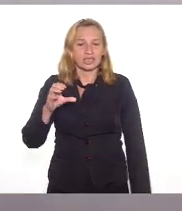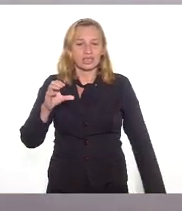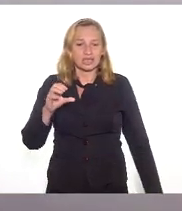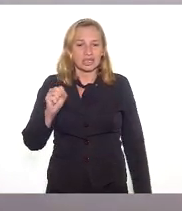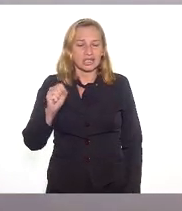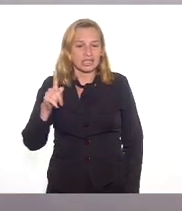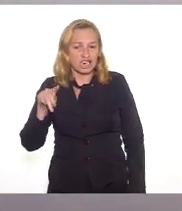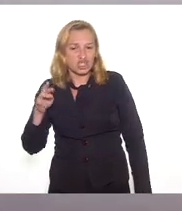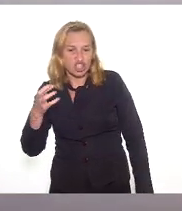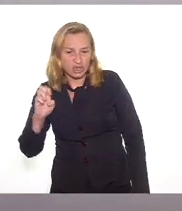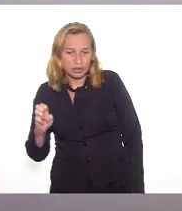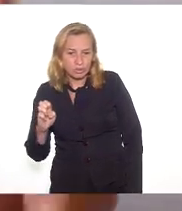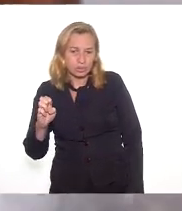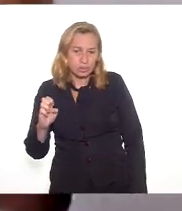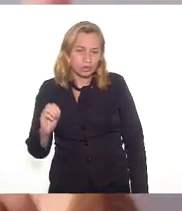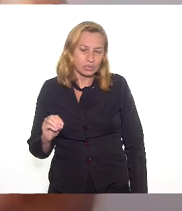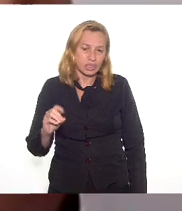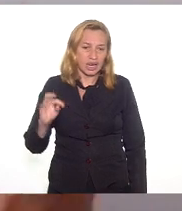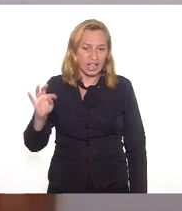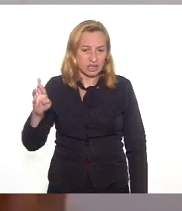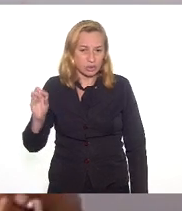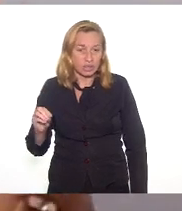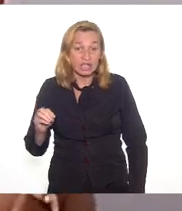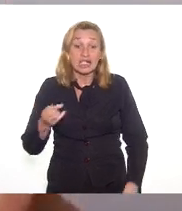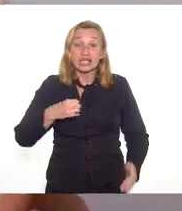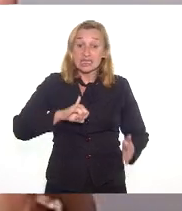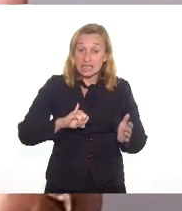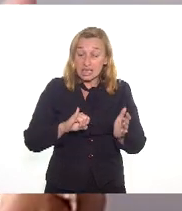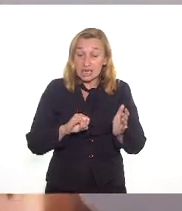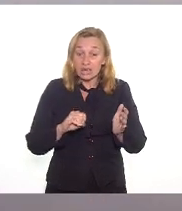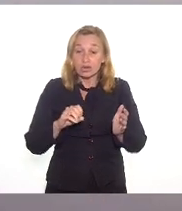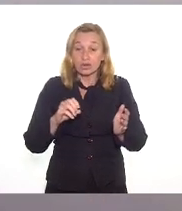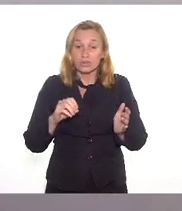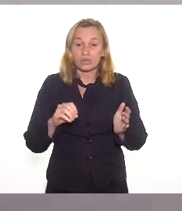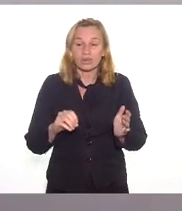Alfredo Português. Se o operário soubesse